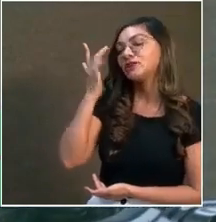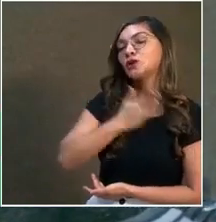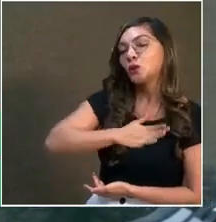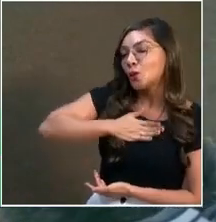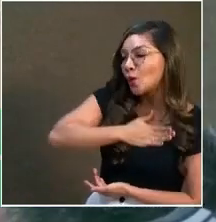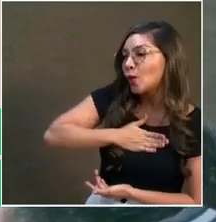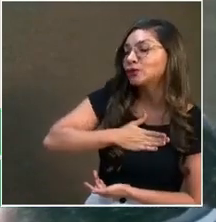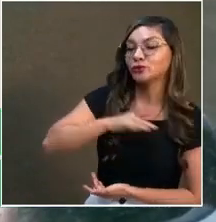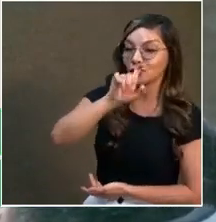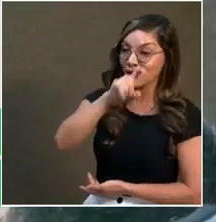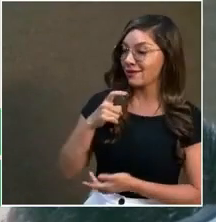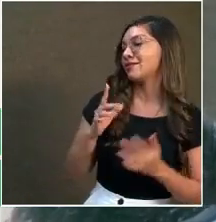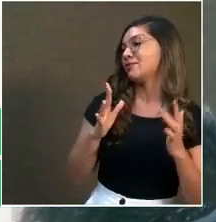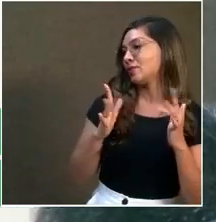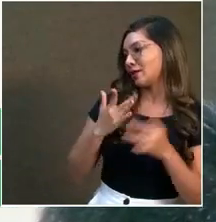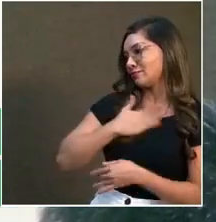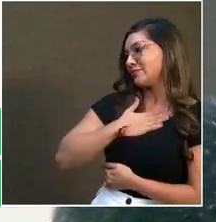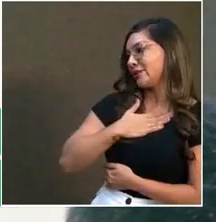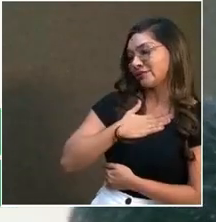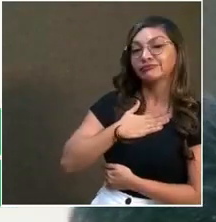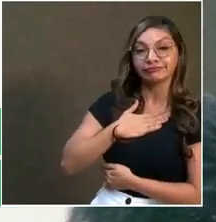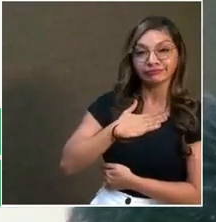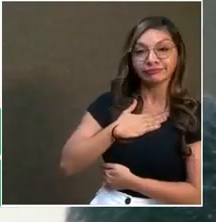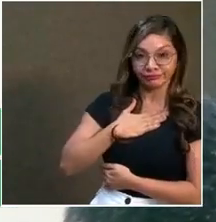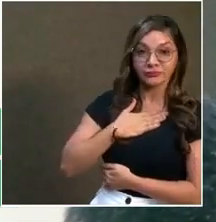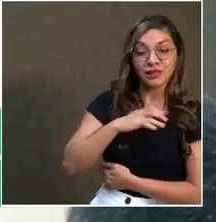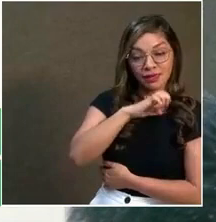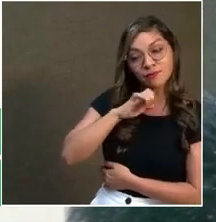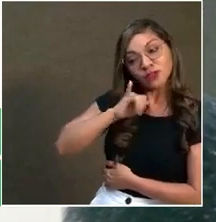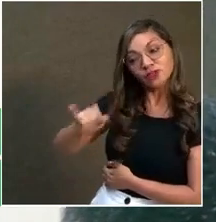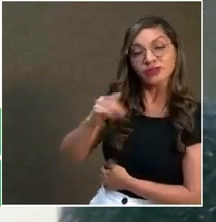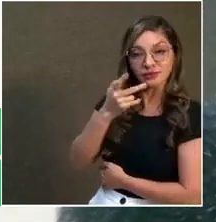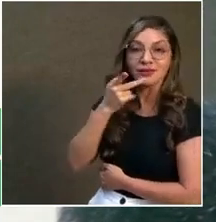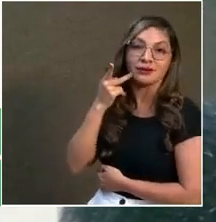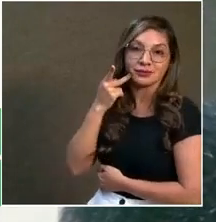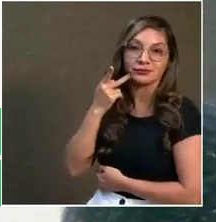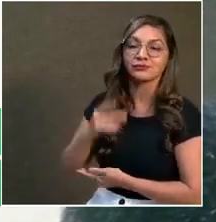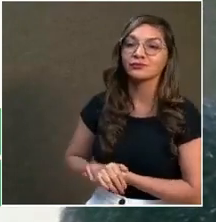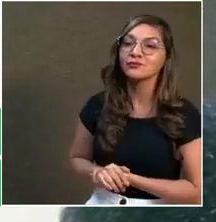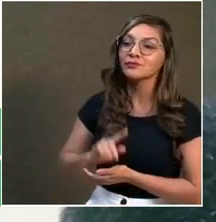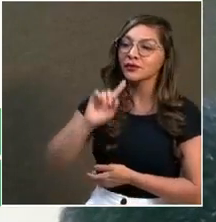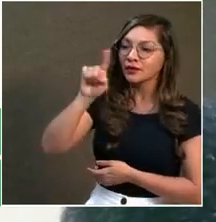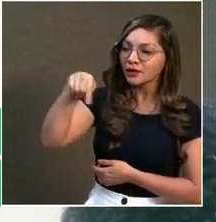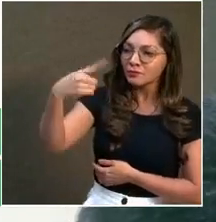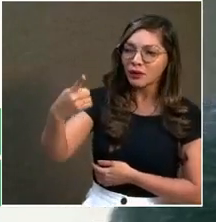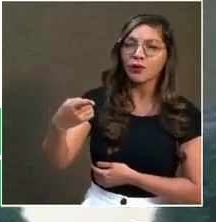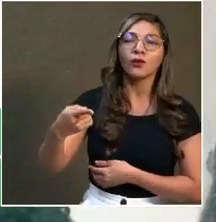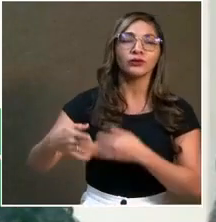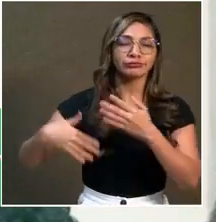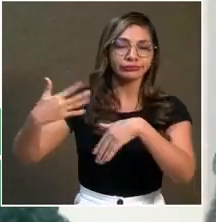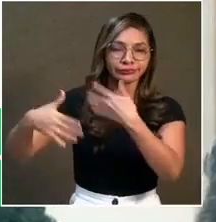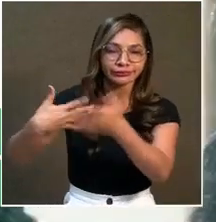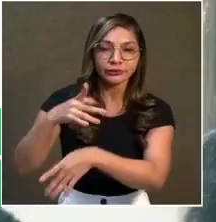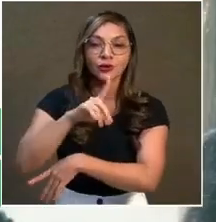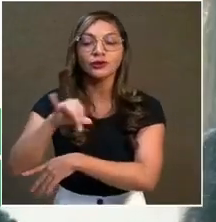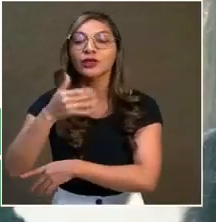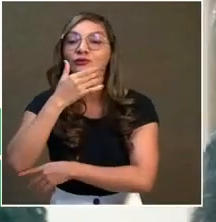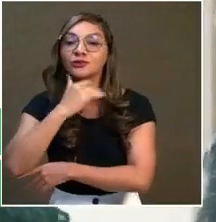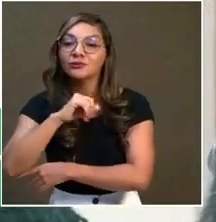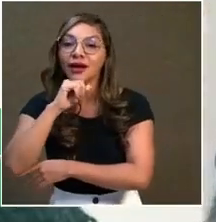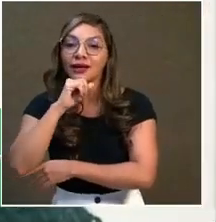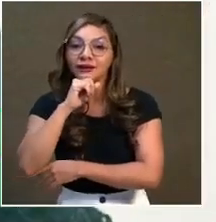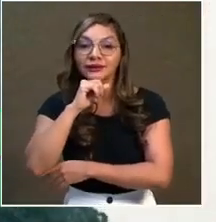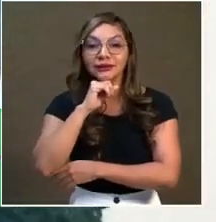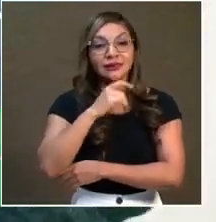eu gosto dele, eu gosto do ex-namorado, ela falou. Após isso, no dia dos pais, vocês viram que Cássio,